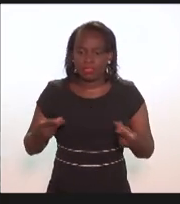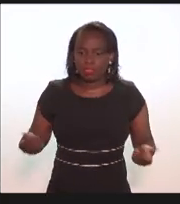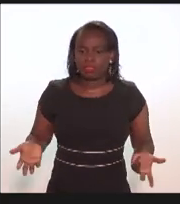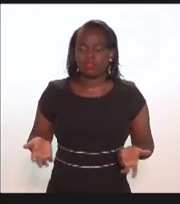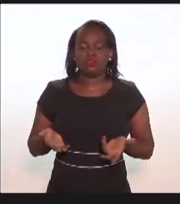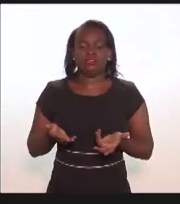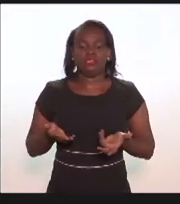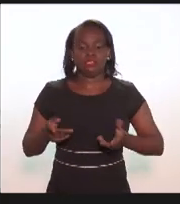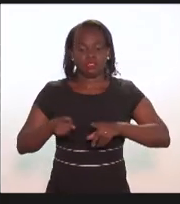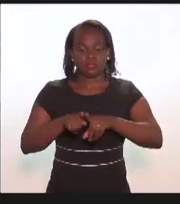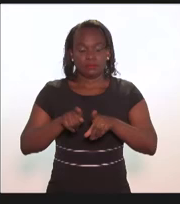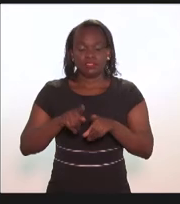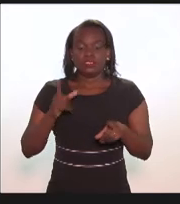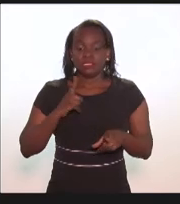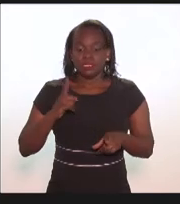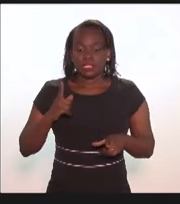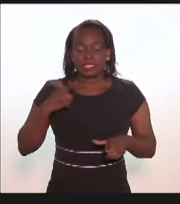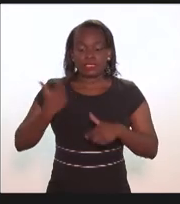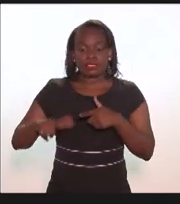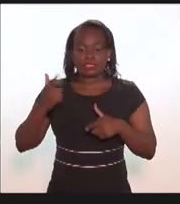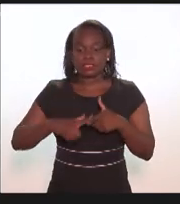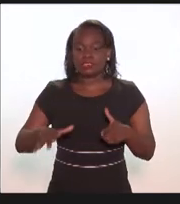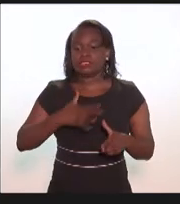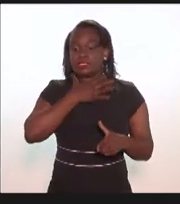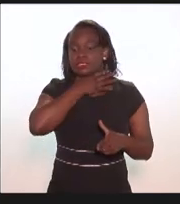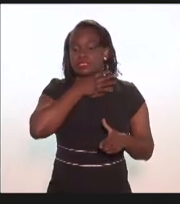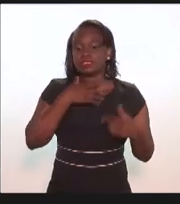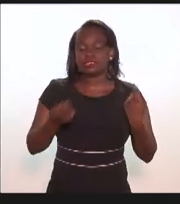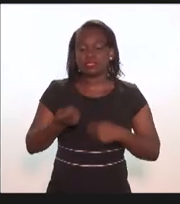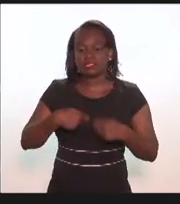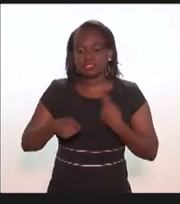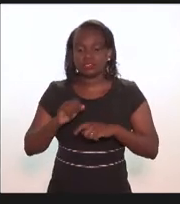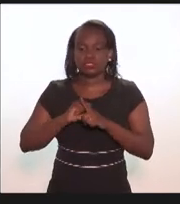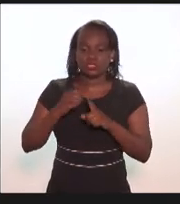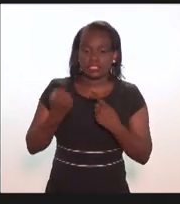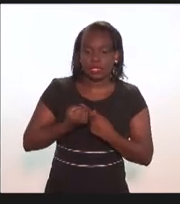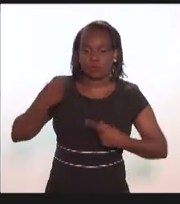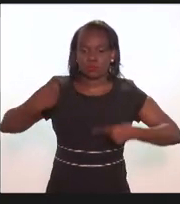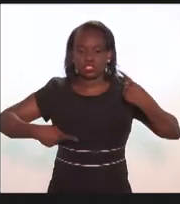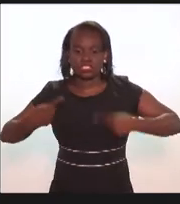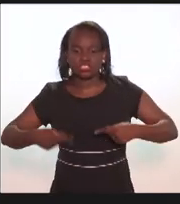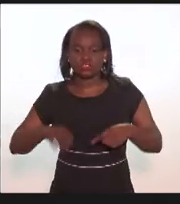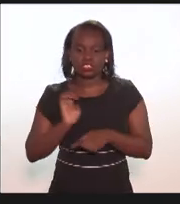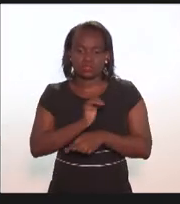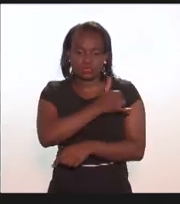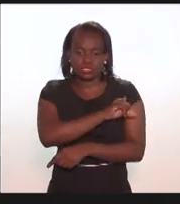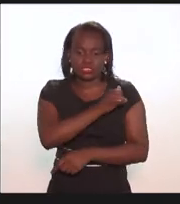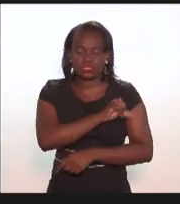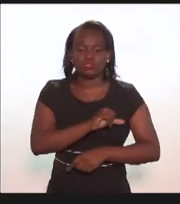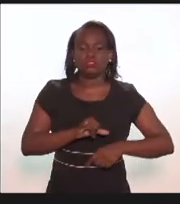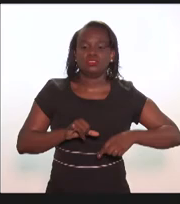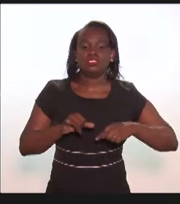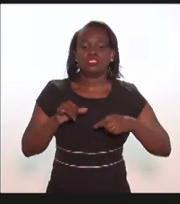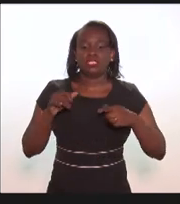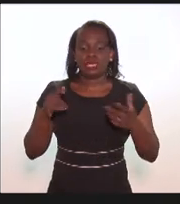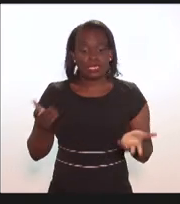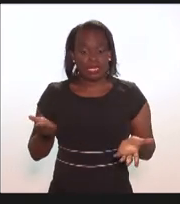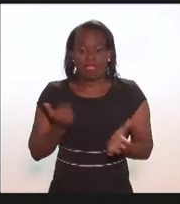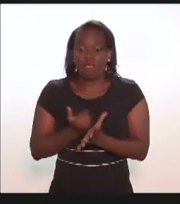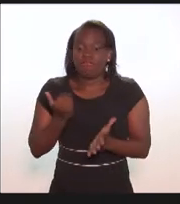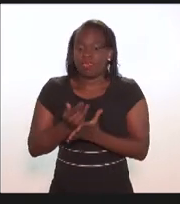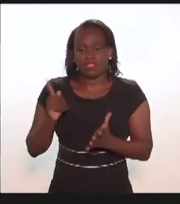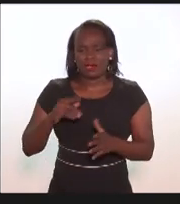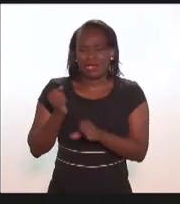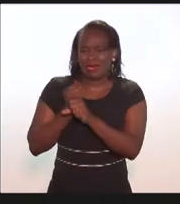receitas. Nós temos uma crise, que é uma crise econômica, social, política, no Estado do Rio de Janeiro, que sem exagero de